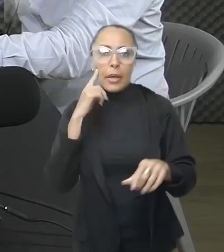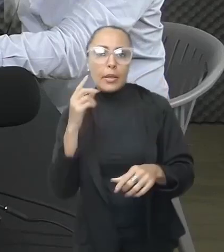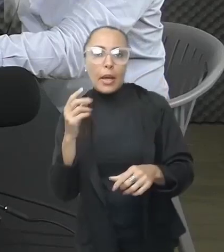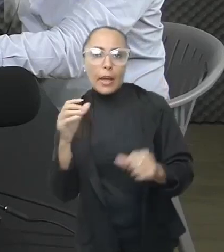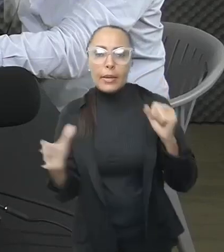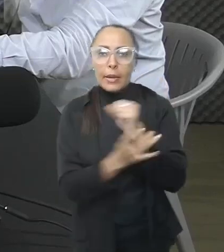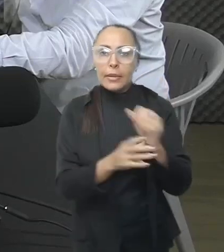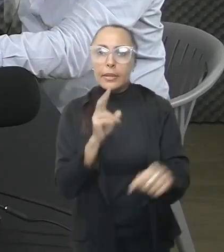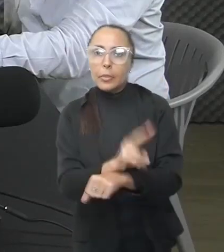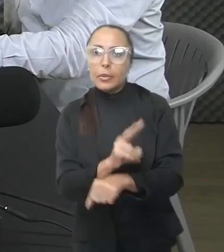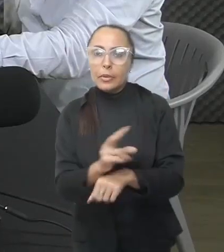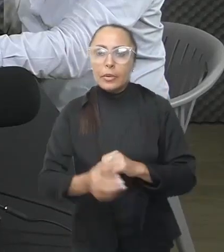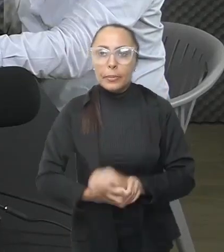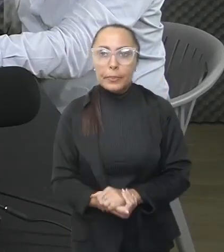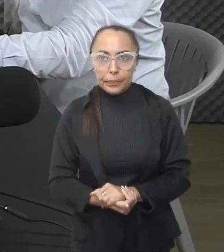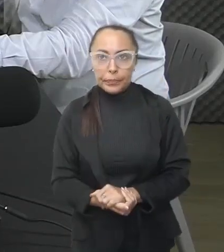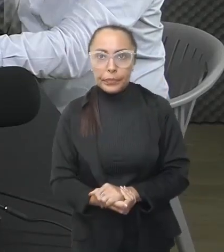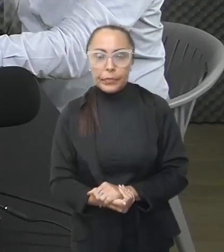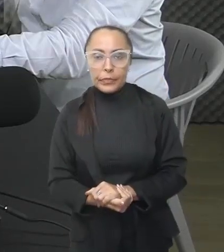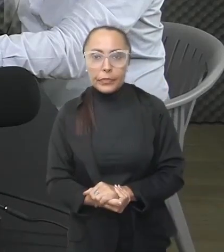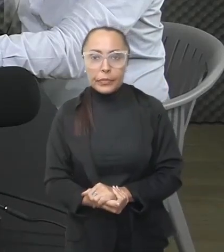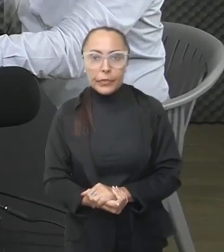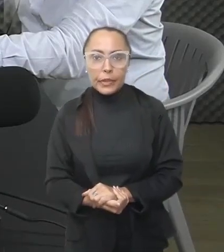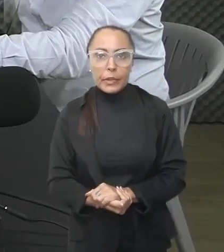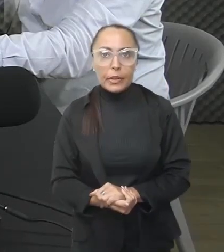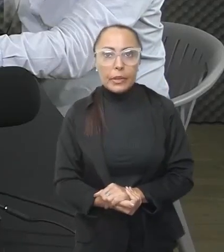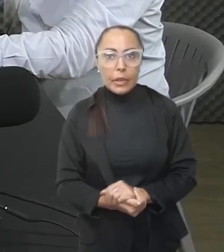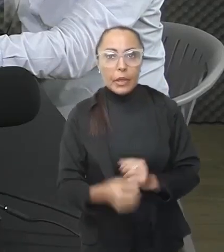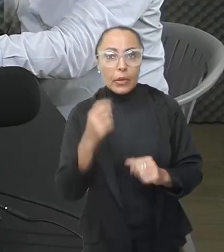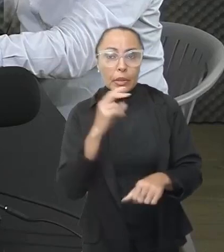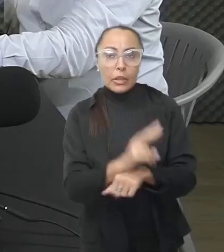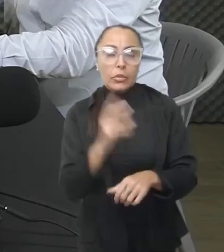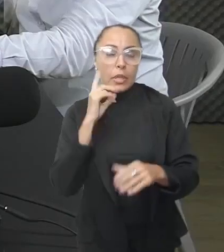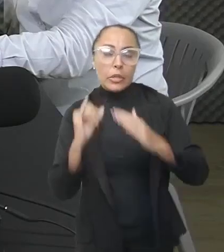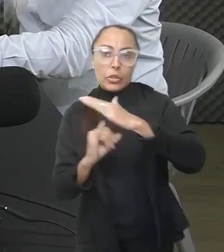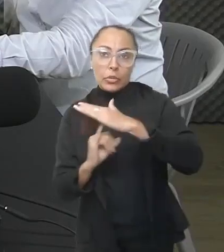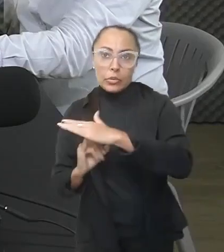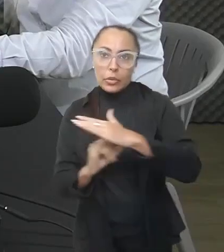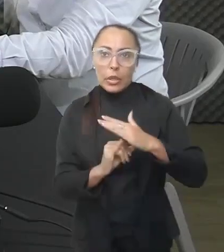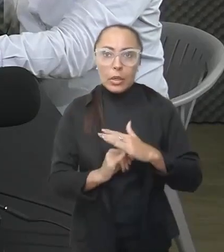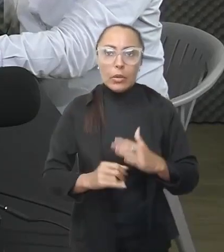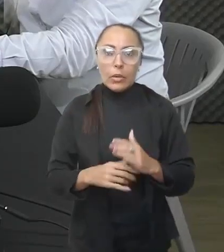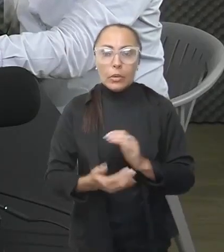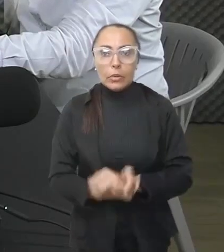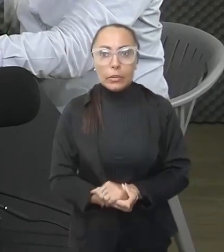de quem está fazendo isso. Inclusive, a denúncia, quando é feita dessa forma, é uma denúncia institucional, não é pessoal do professor. Então, existe